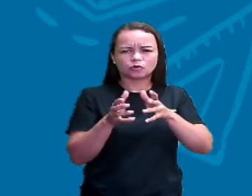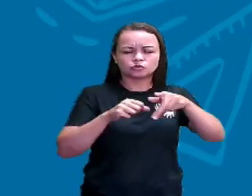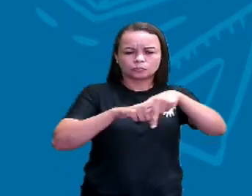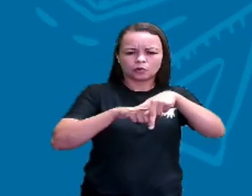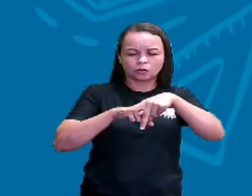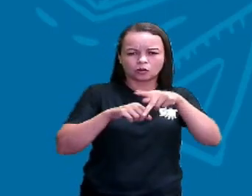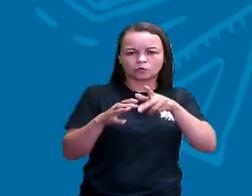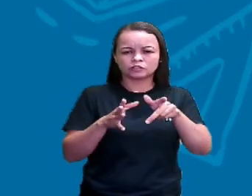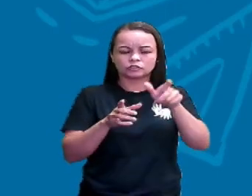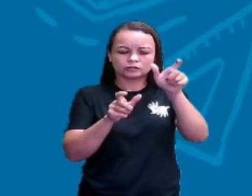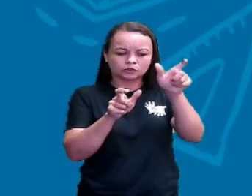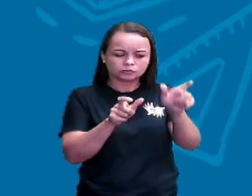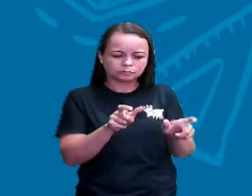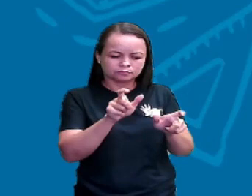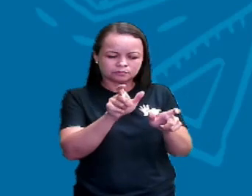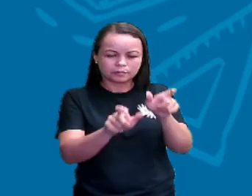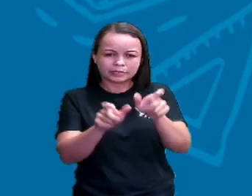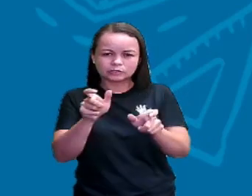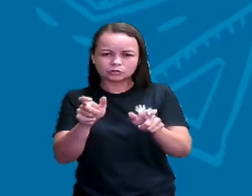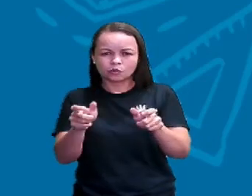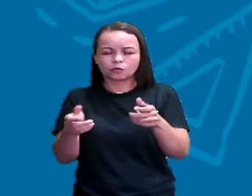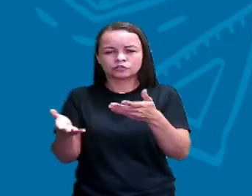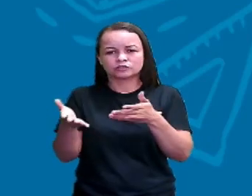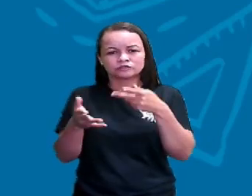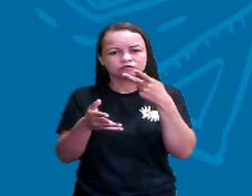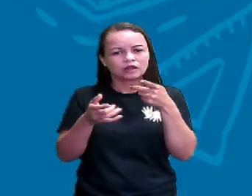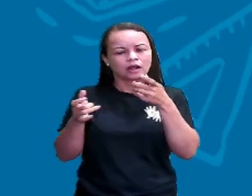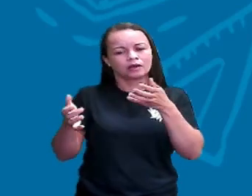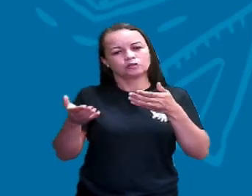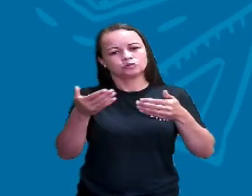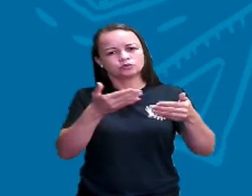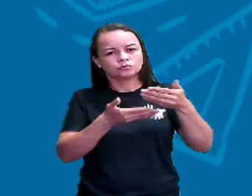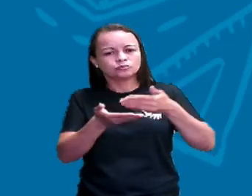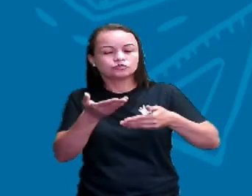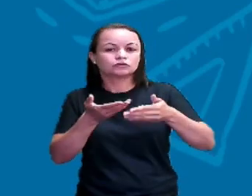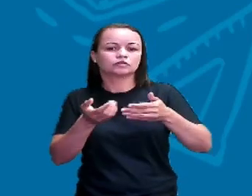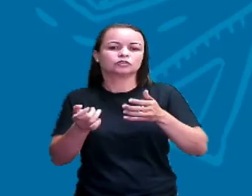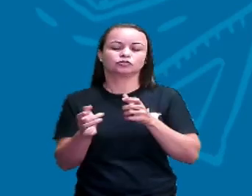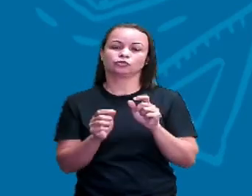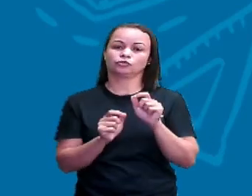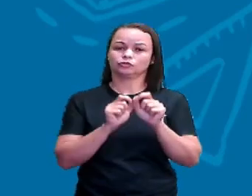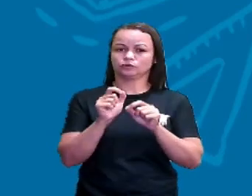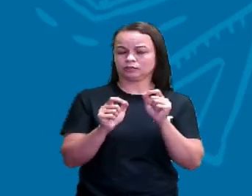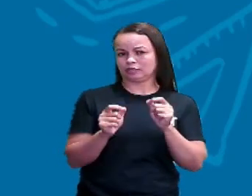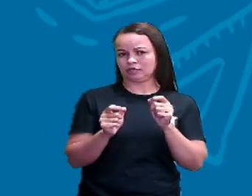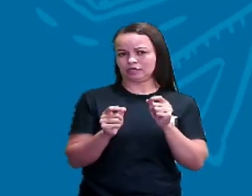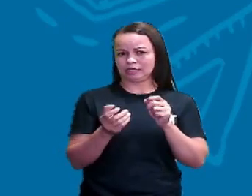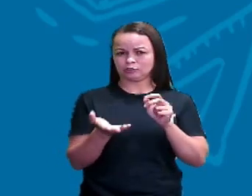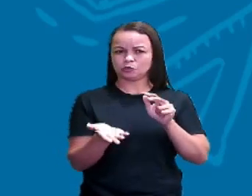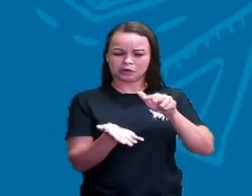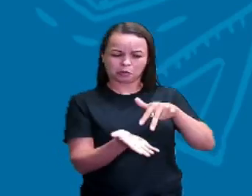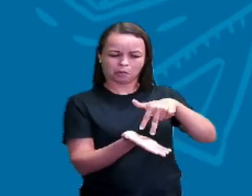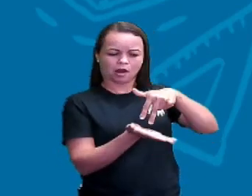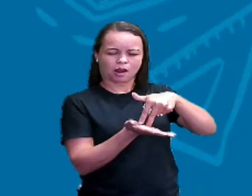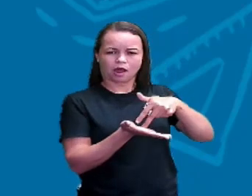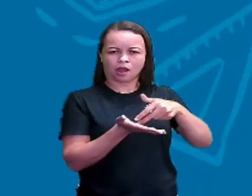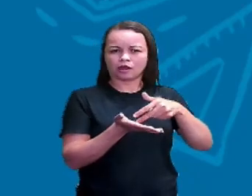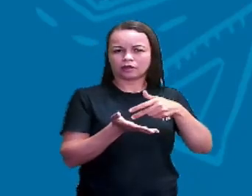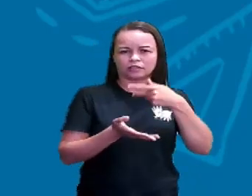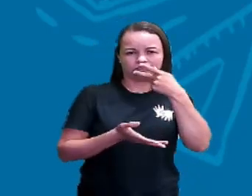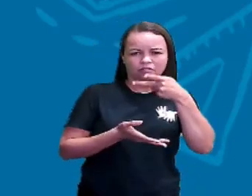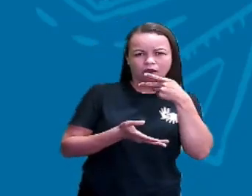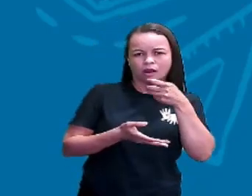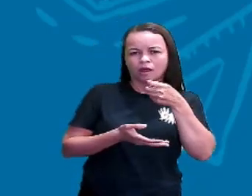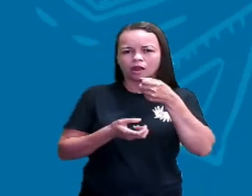as pessoas que participam do discurso. E o que seria esse discurso? É subir num palanque e sair por aí falando para